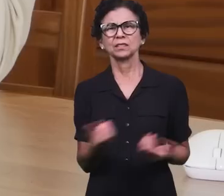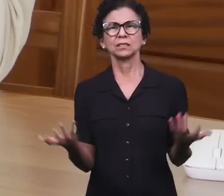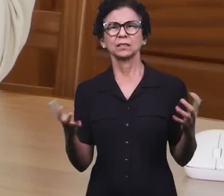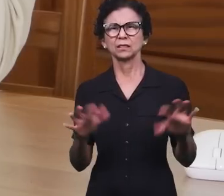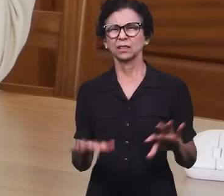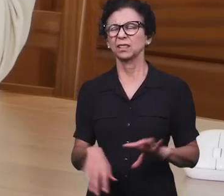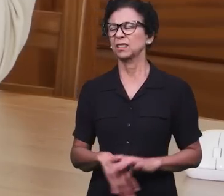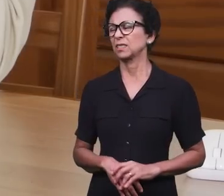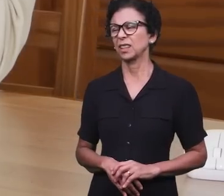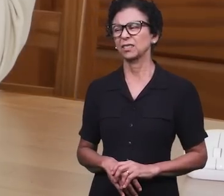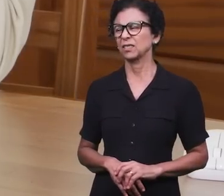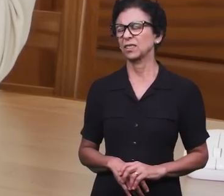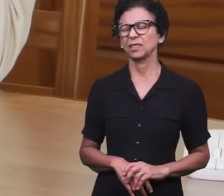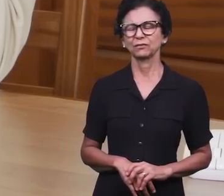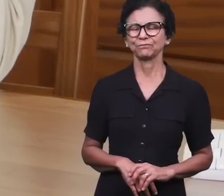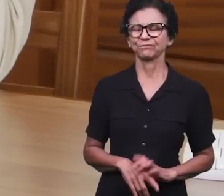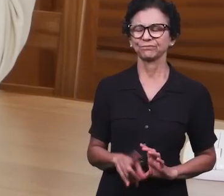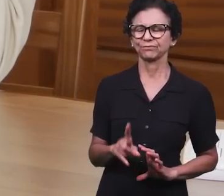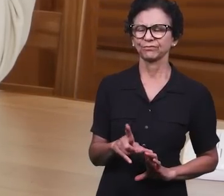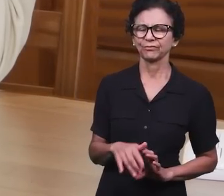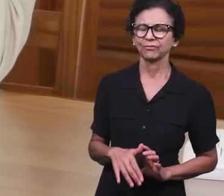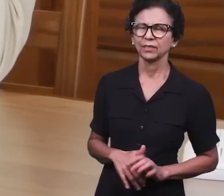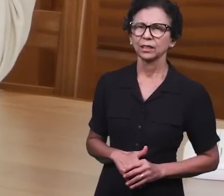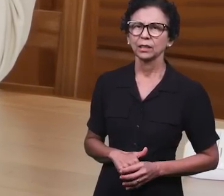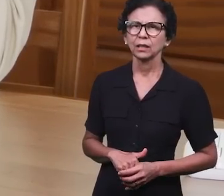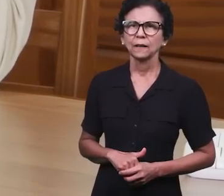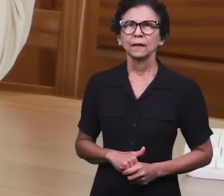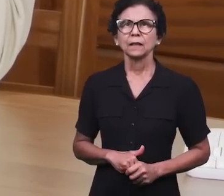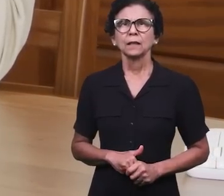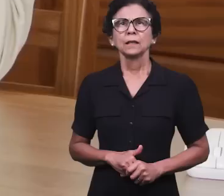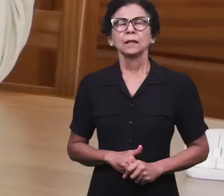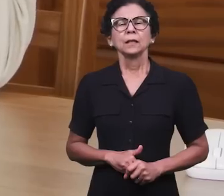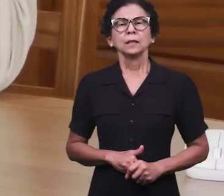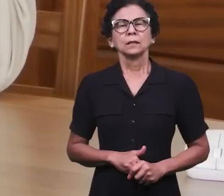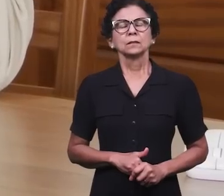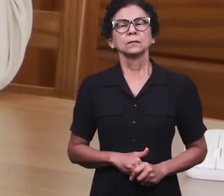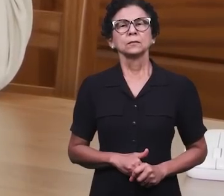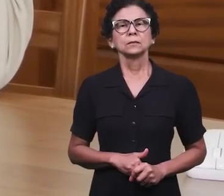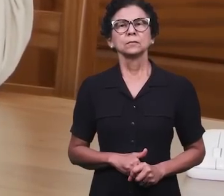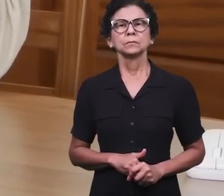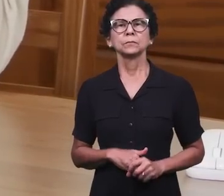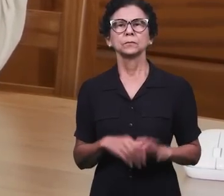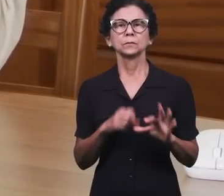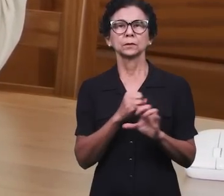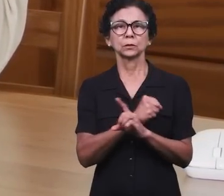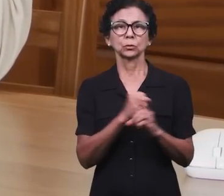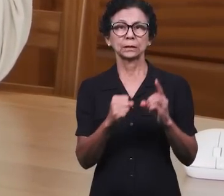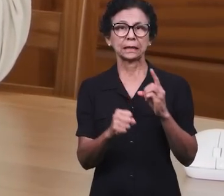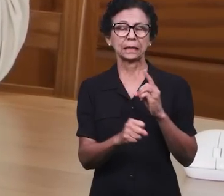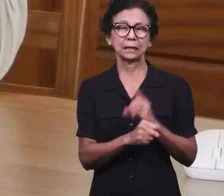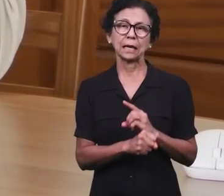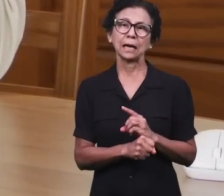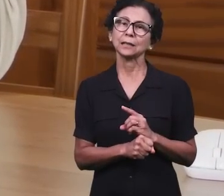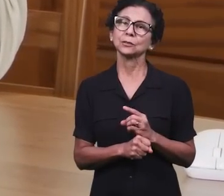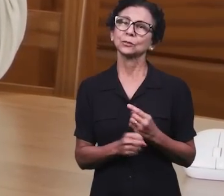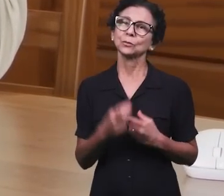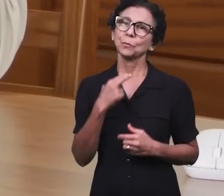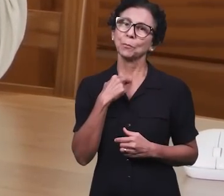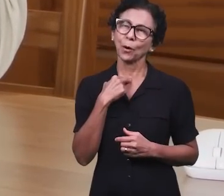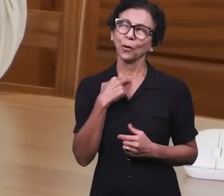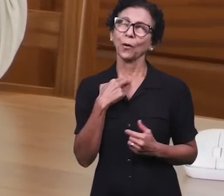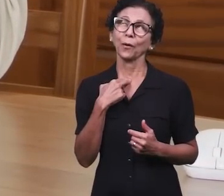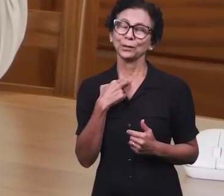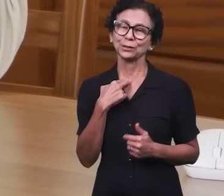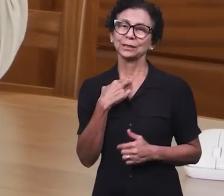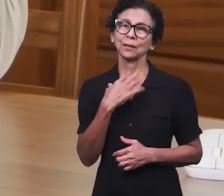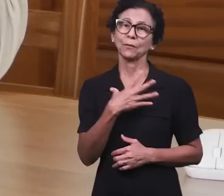né? A recomendação bíblica, é lógico que a evolução da sociedade às vezes impede a pessoa ter muitos filhos, igual